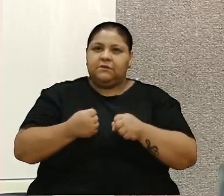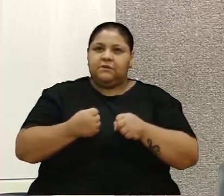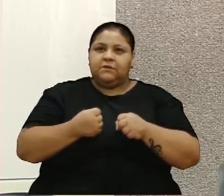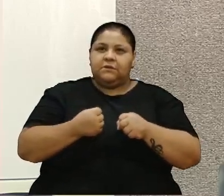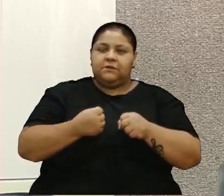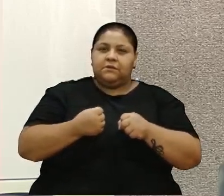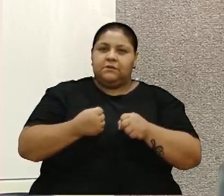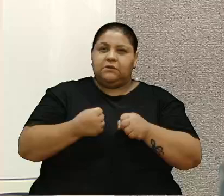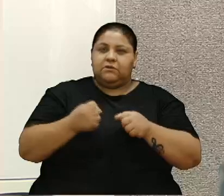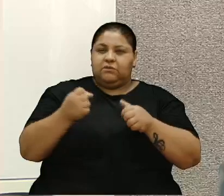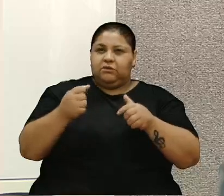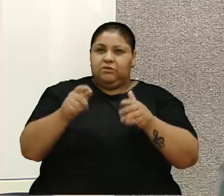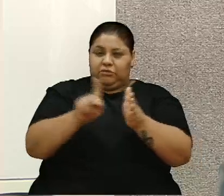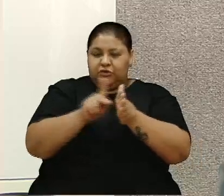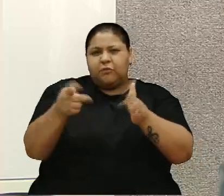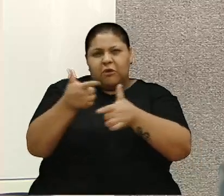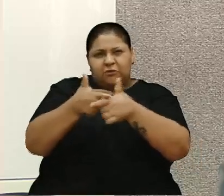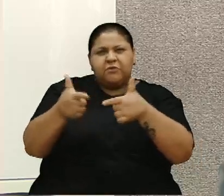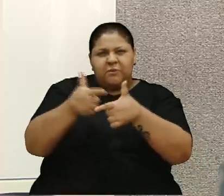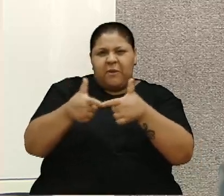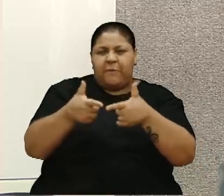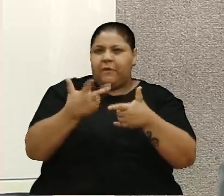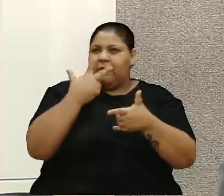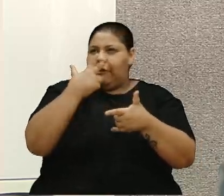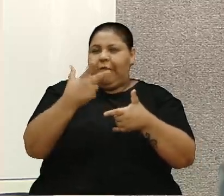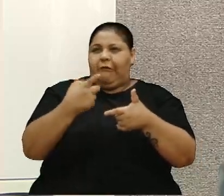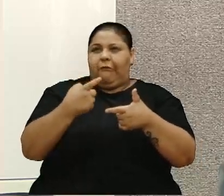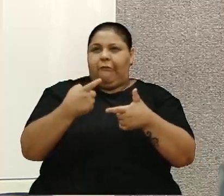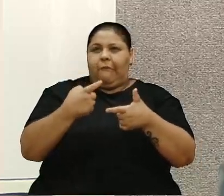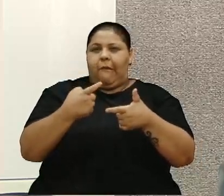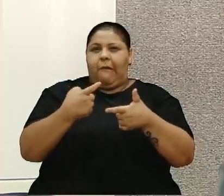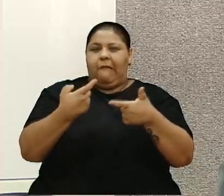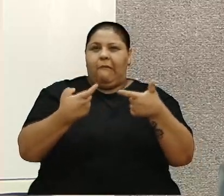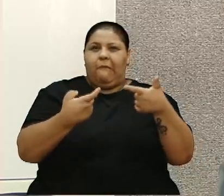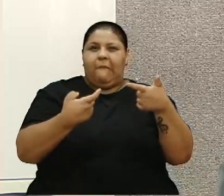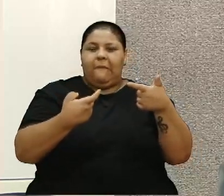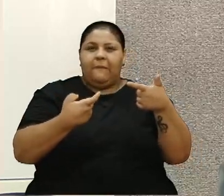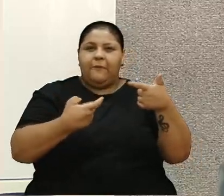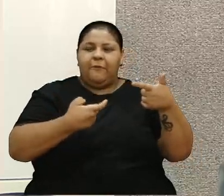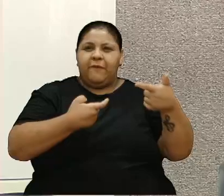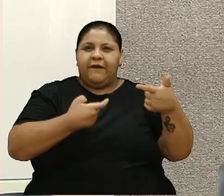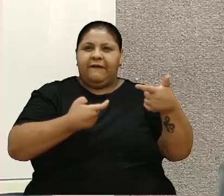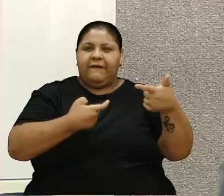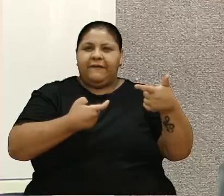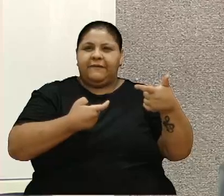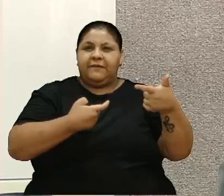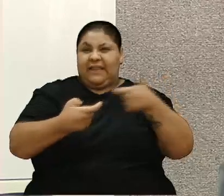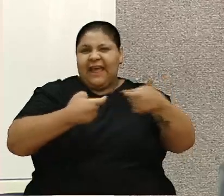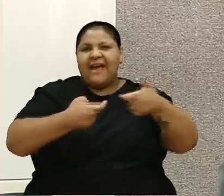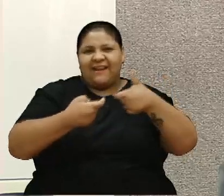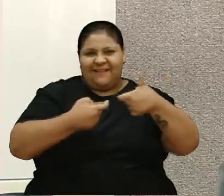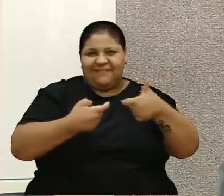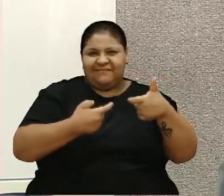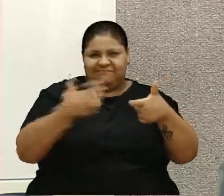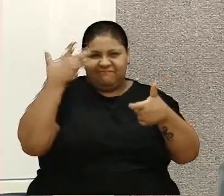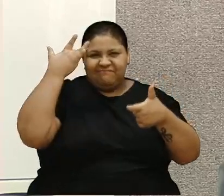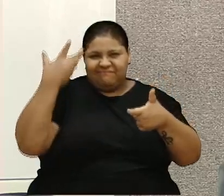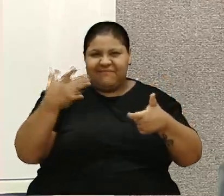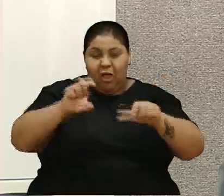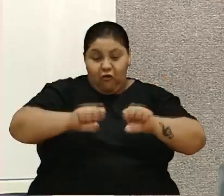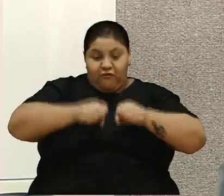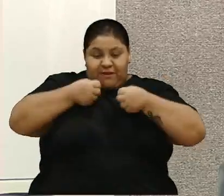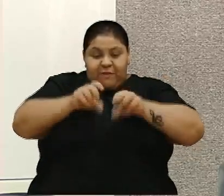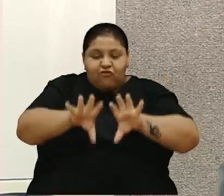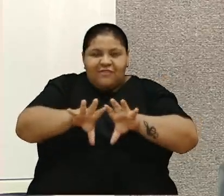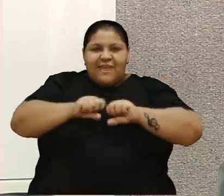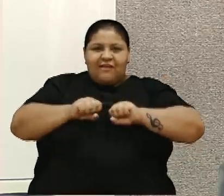próprias guerras, muitas vezes, vamos colocar assim de maneira bem genérica e talvez até chula da minha parte, mas é realmente um enfrentamento interno, muitas